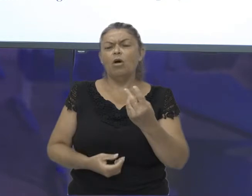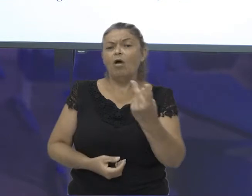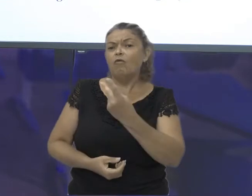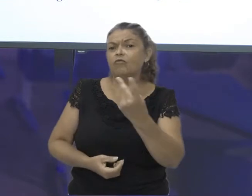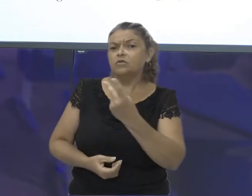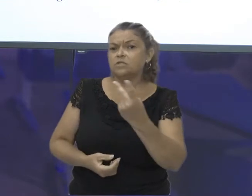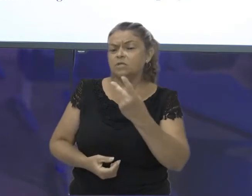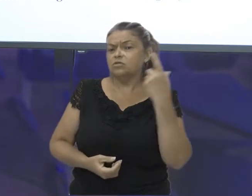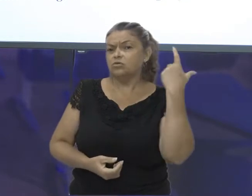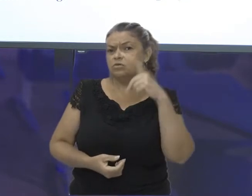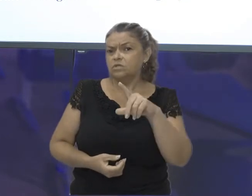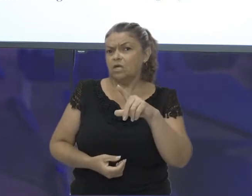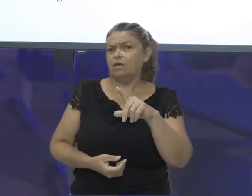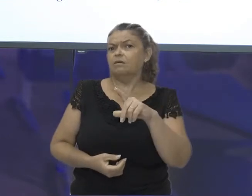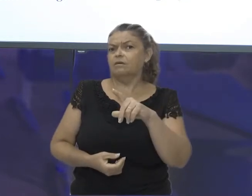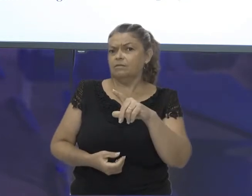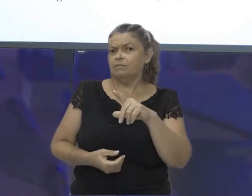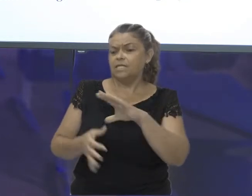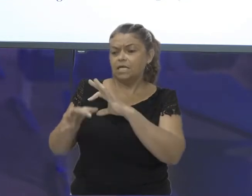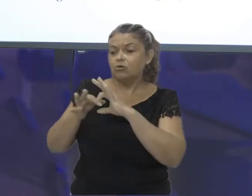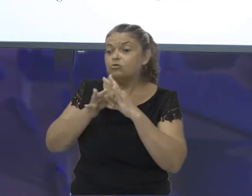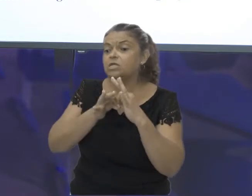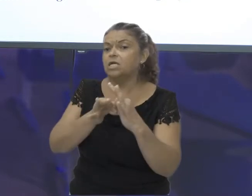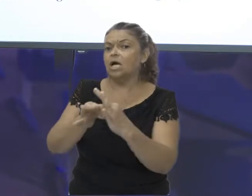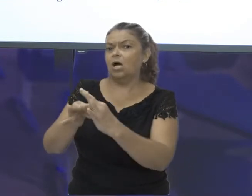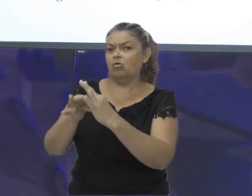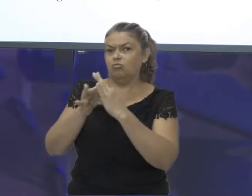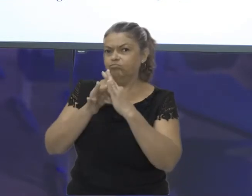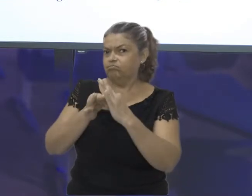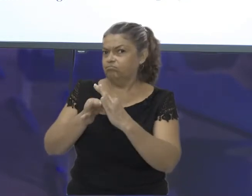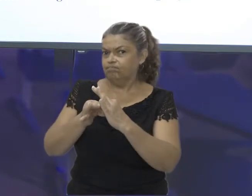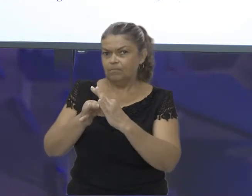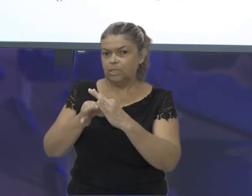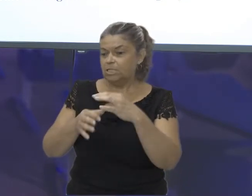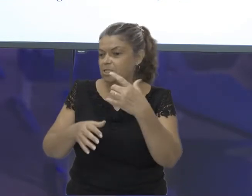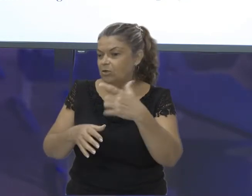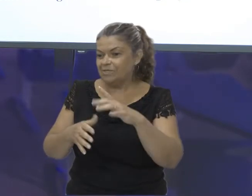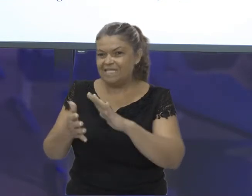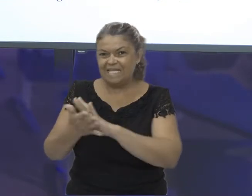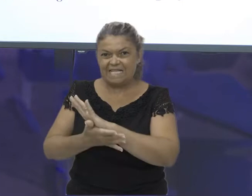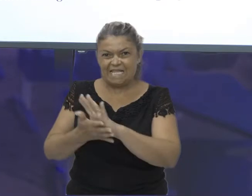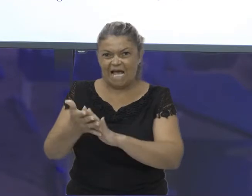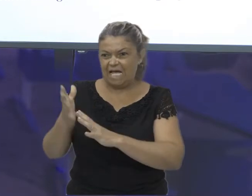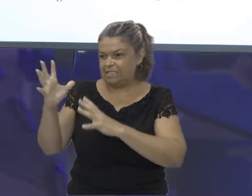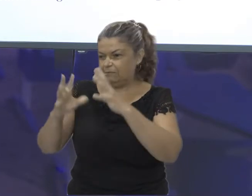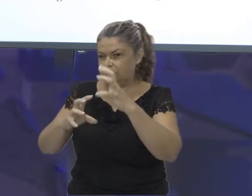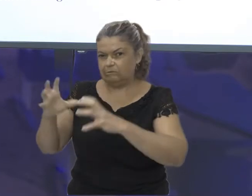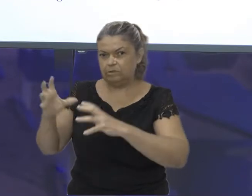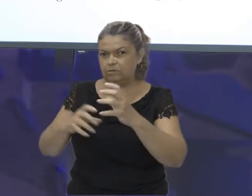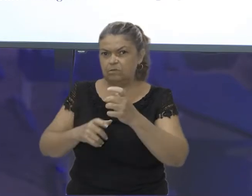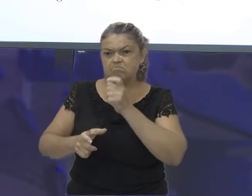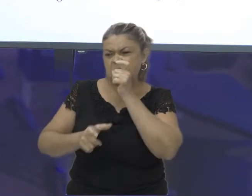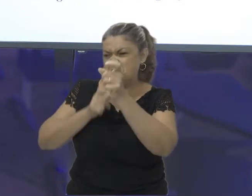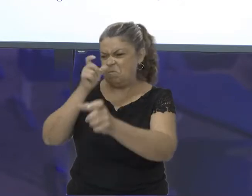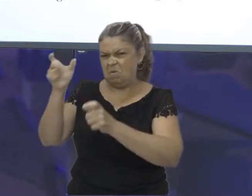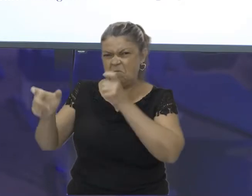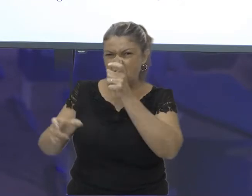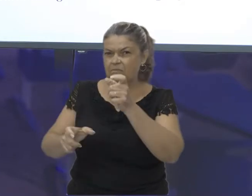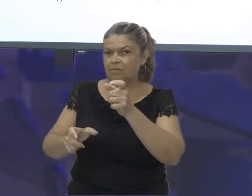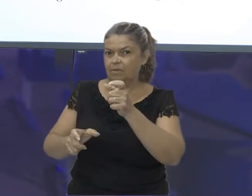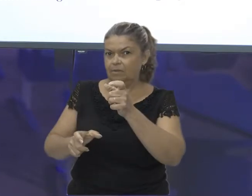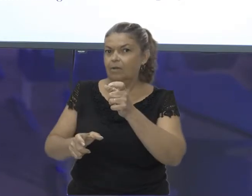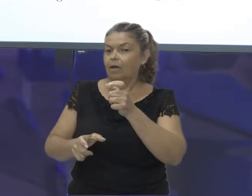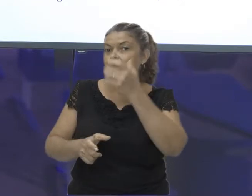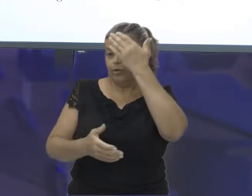administrar aquele território para que não aconteçam conflitos. Coisa que eu tenho certeza que não acontece entre vocês e